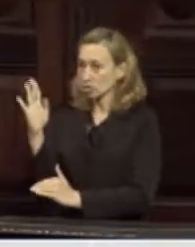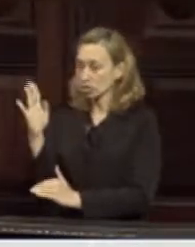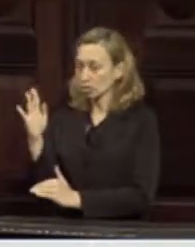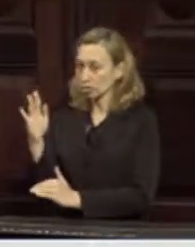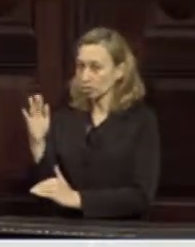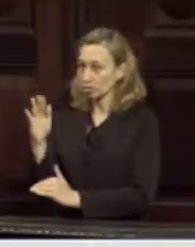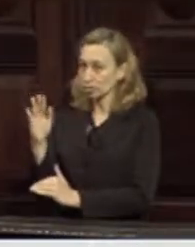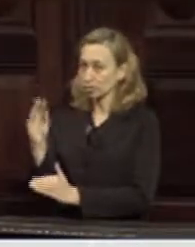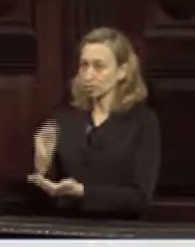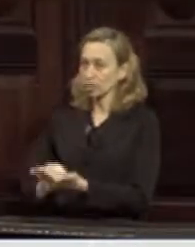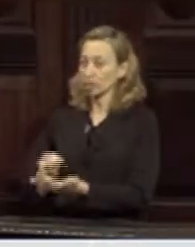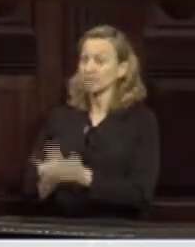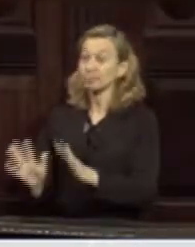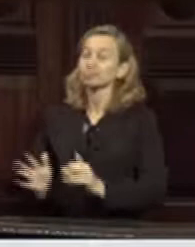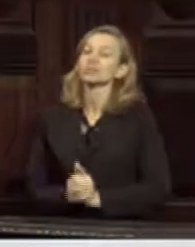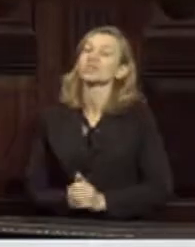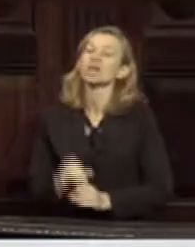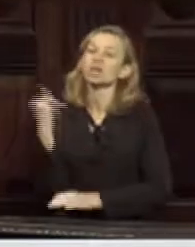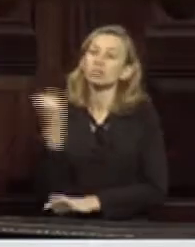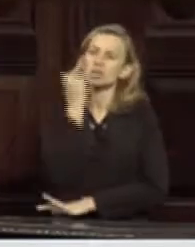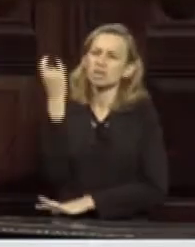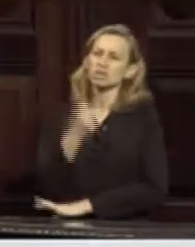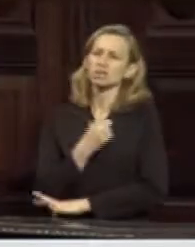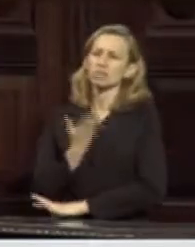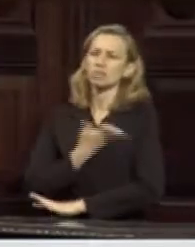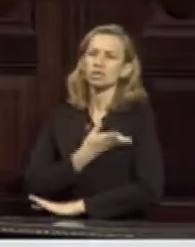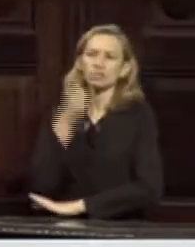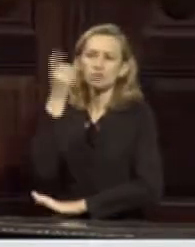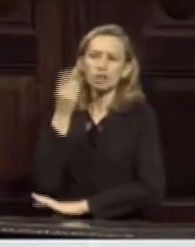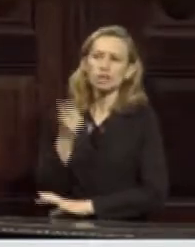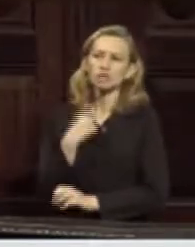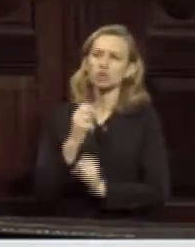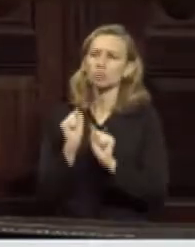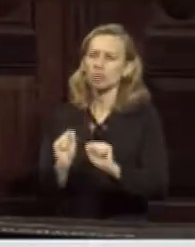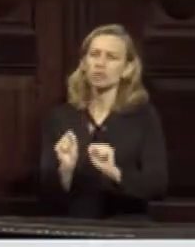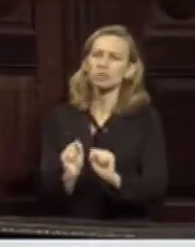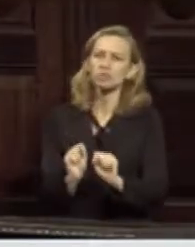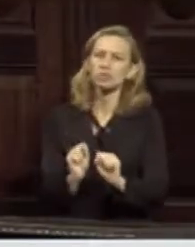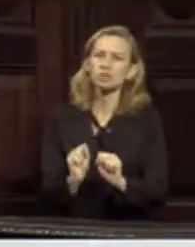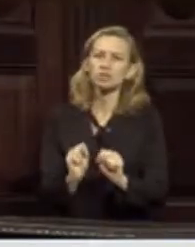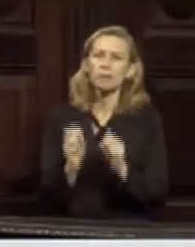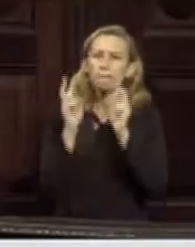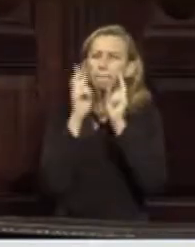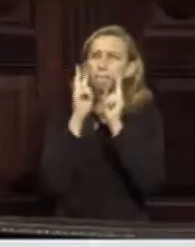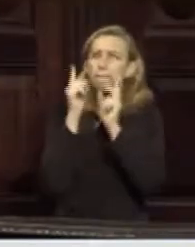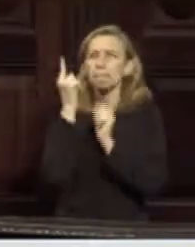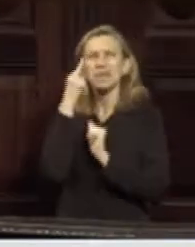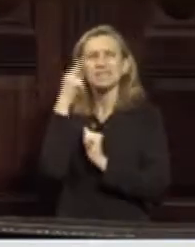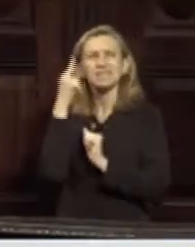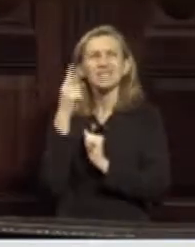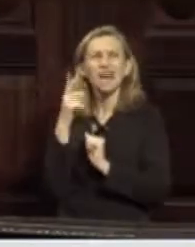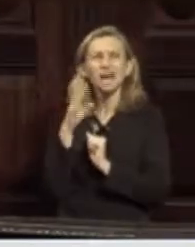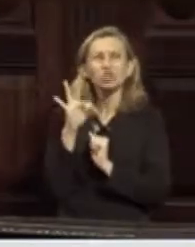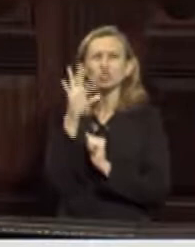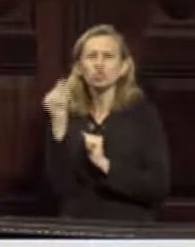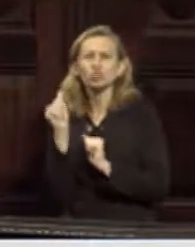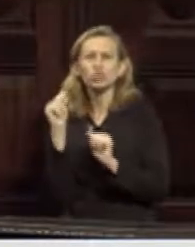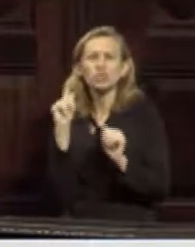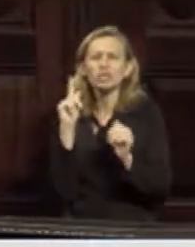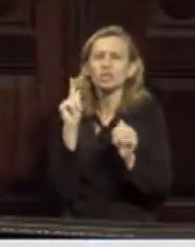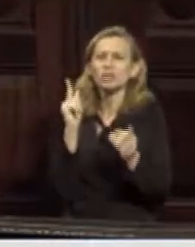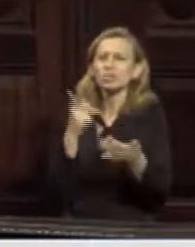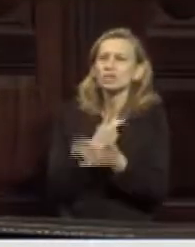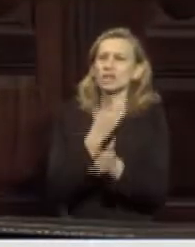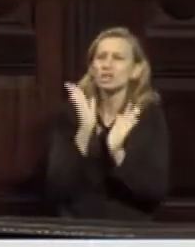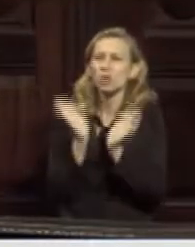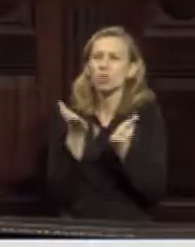esperanças. É importante, senhoras e senhores deputados, que nós possamos fazer uma reflexão sobre o que se passa hoje